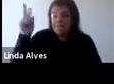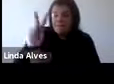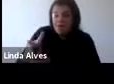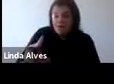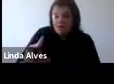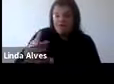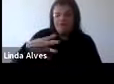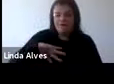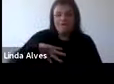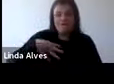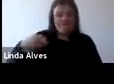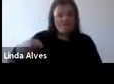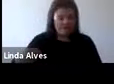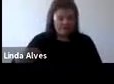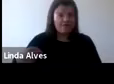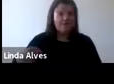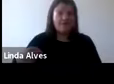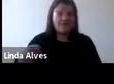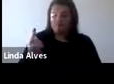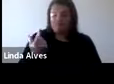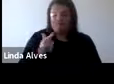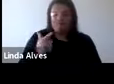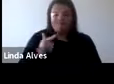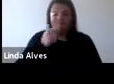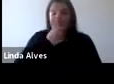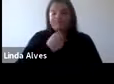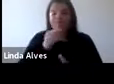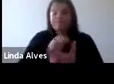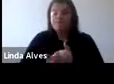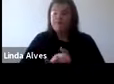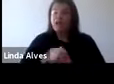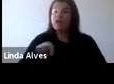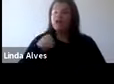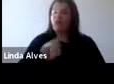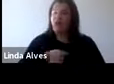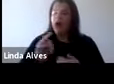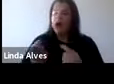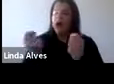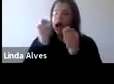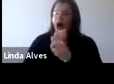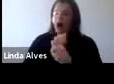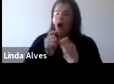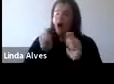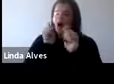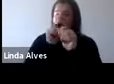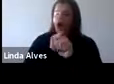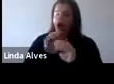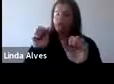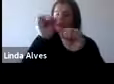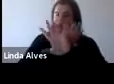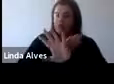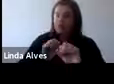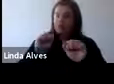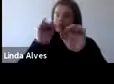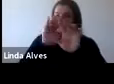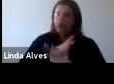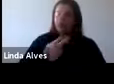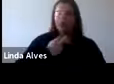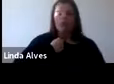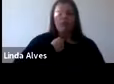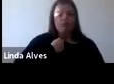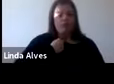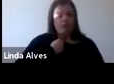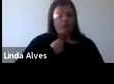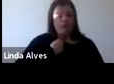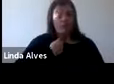atenção é que nós não podemos cair nessa confusão. Uma coisa é a discussão de um